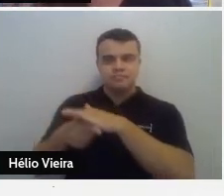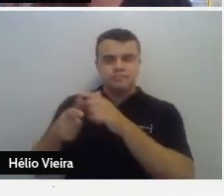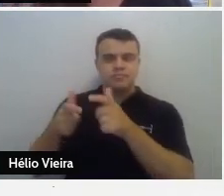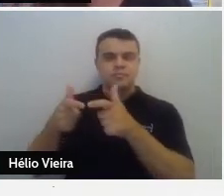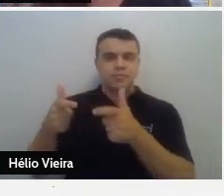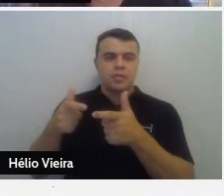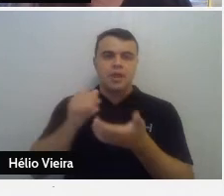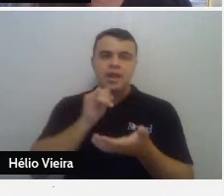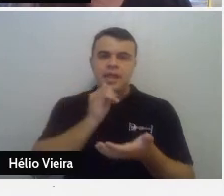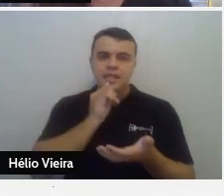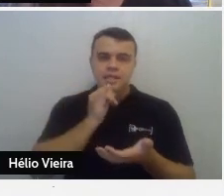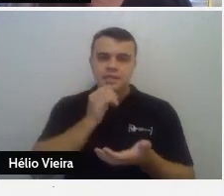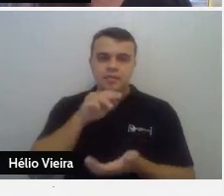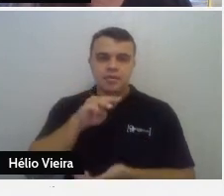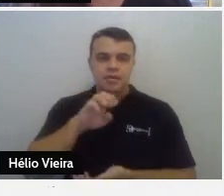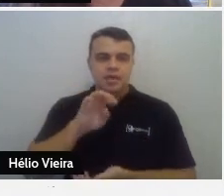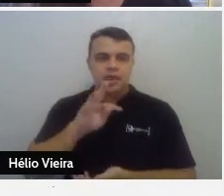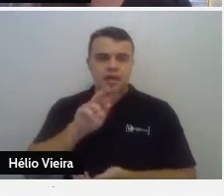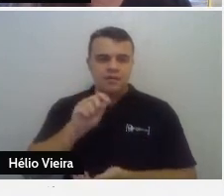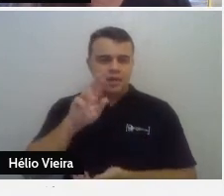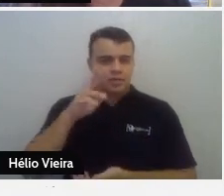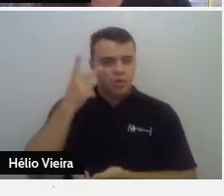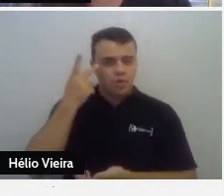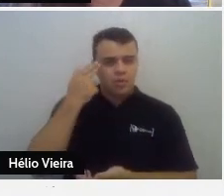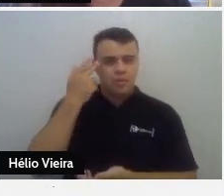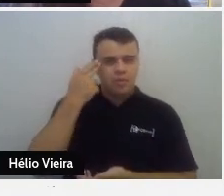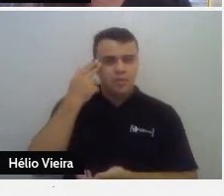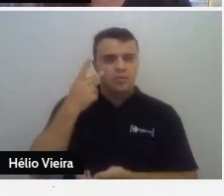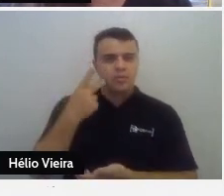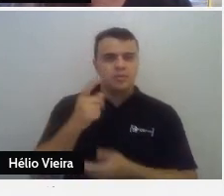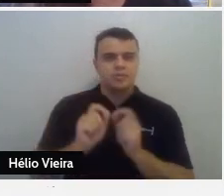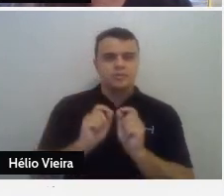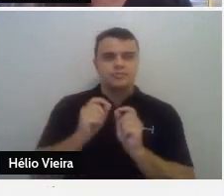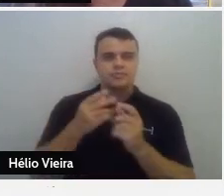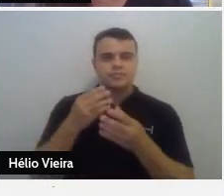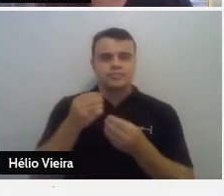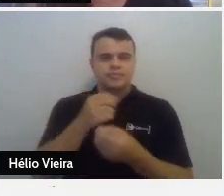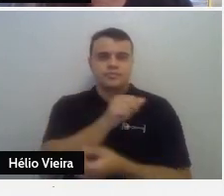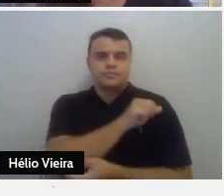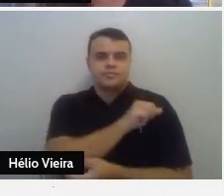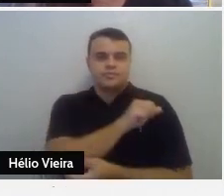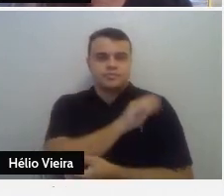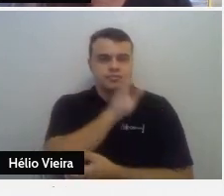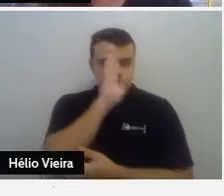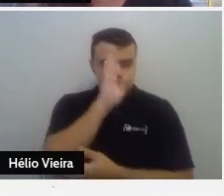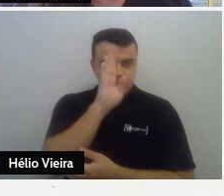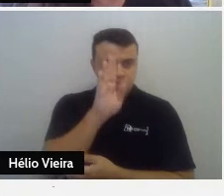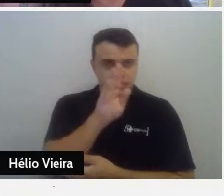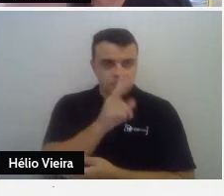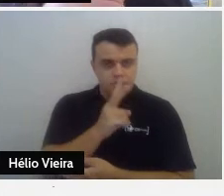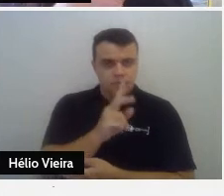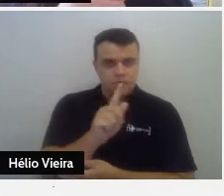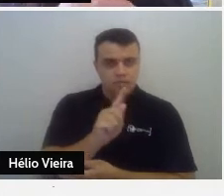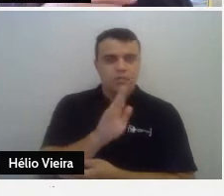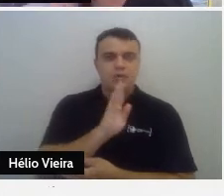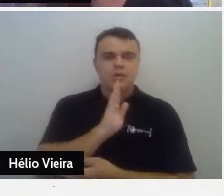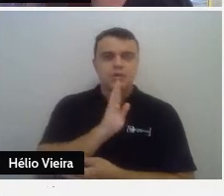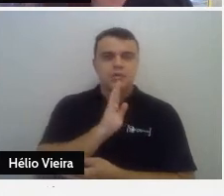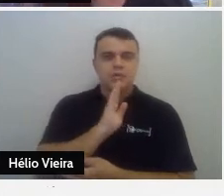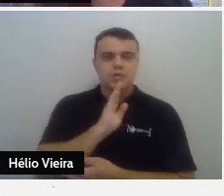Um exemplo de metaverso muito comum, assim, que muitos alunos, principalmente no ensino médio, devem conhecer,